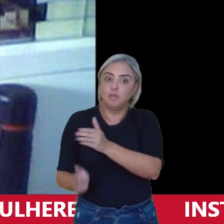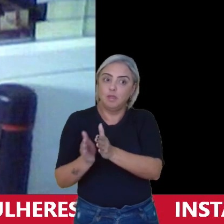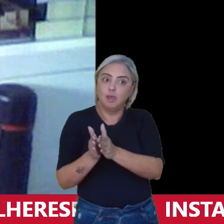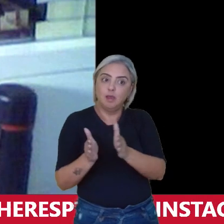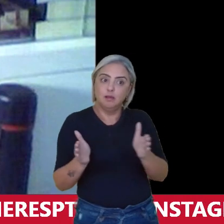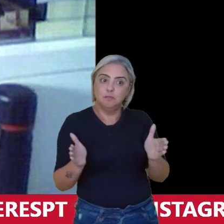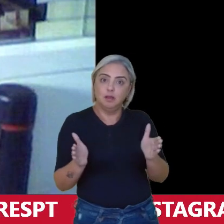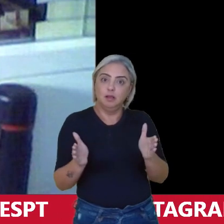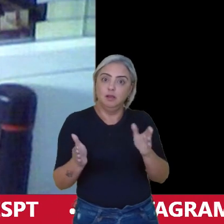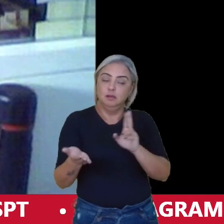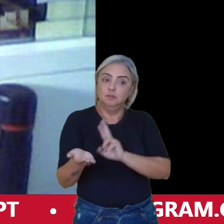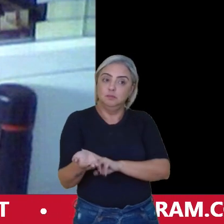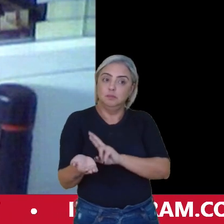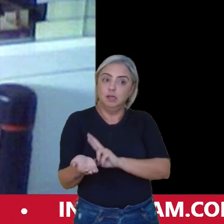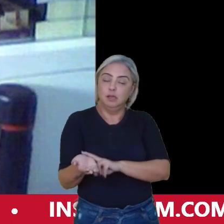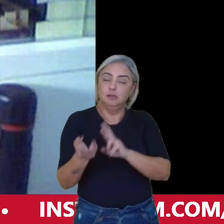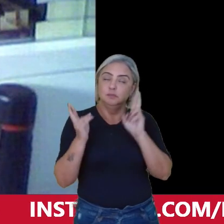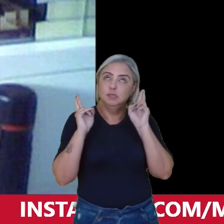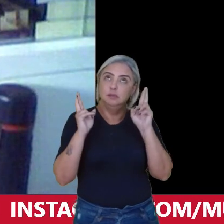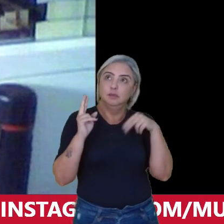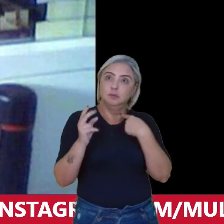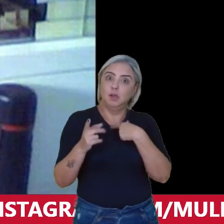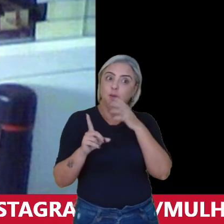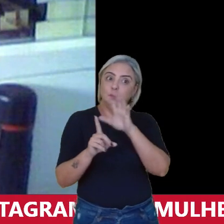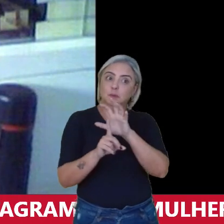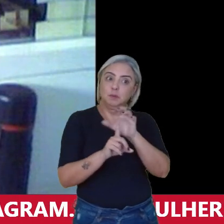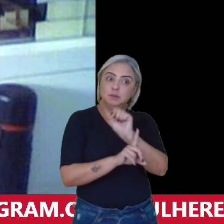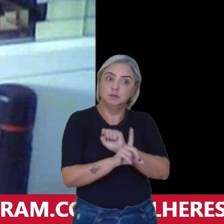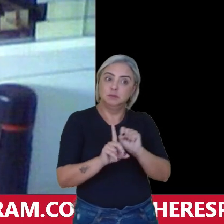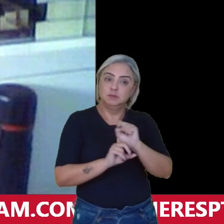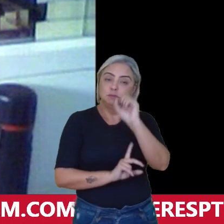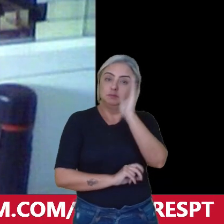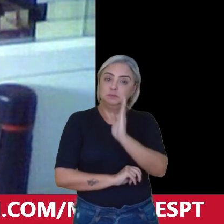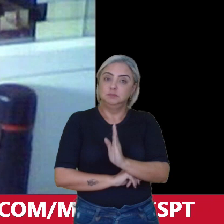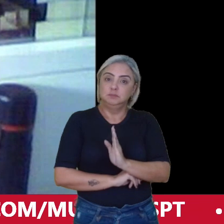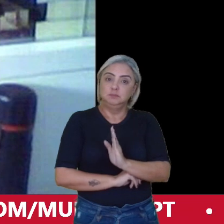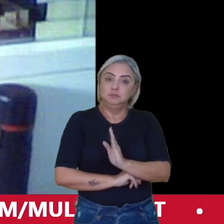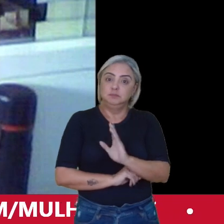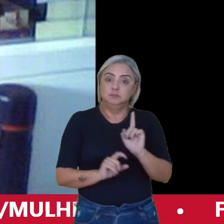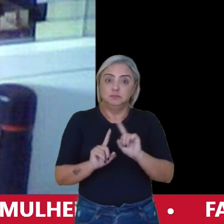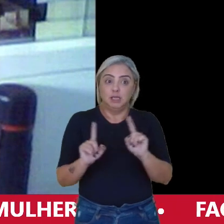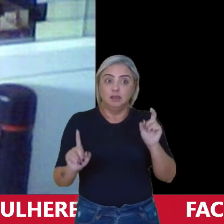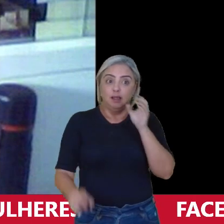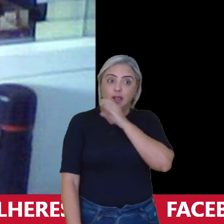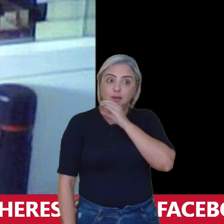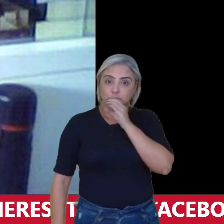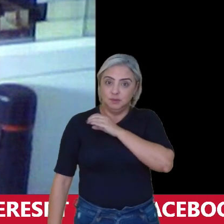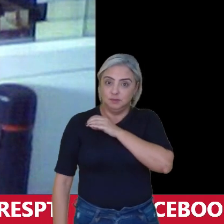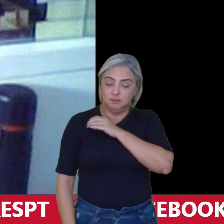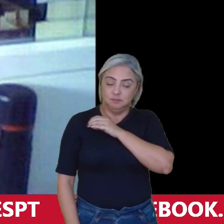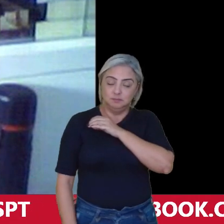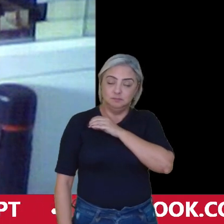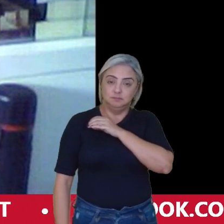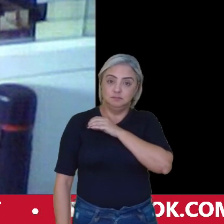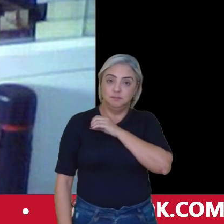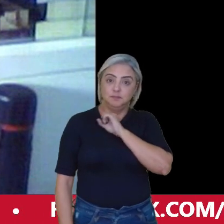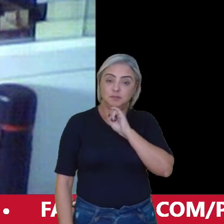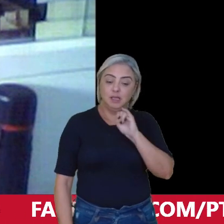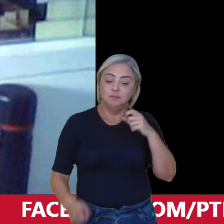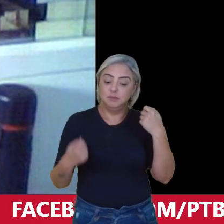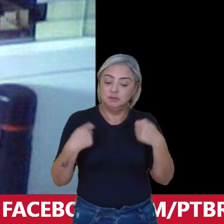estenda num ritmo, esperamos nós, por pressão da sociedade brasileira, mais acelerado,